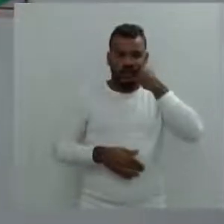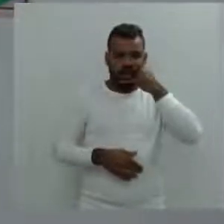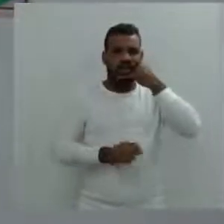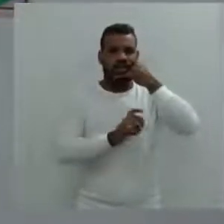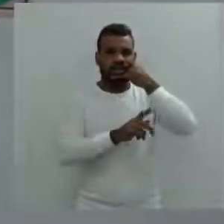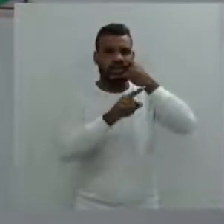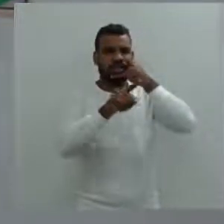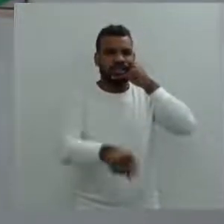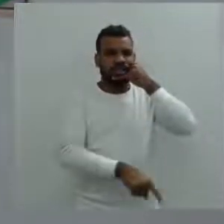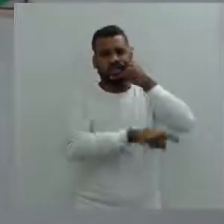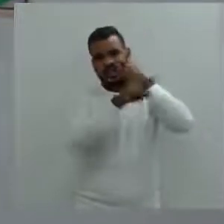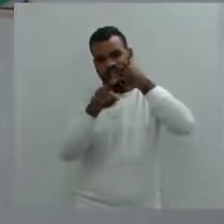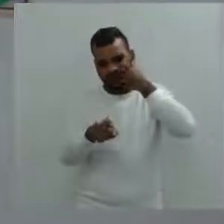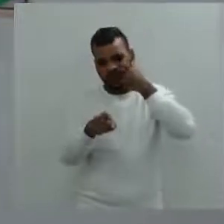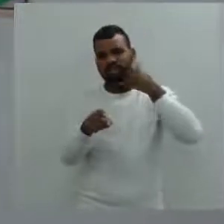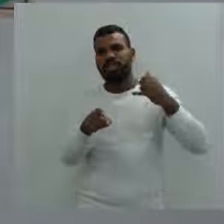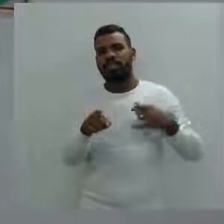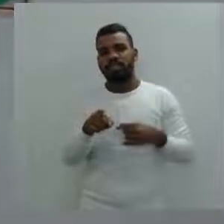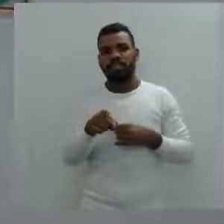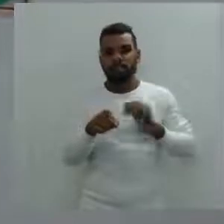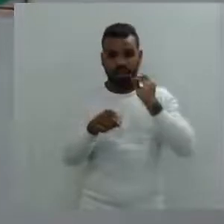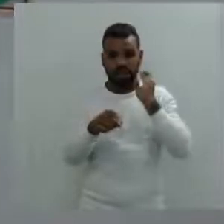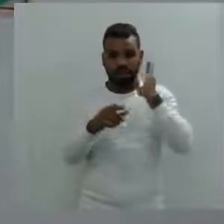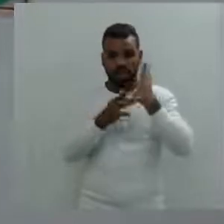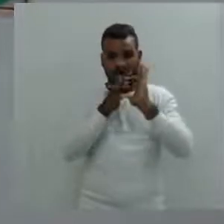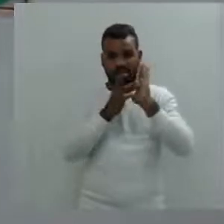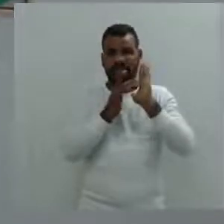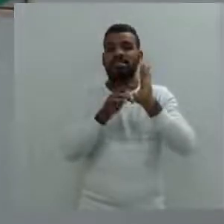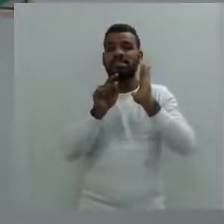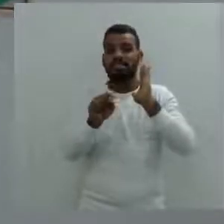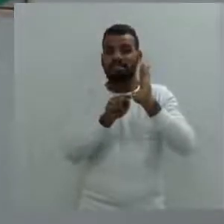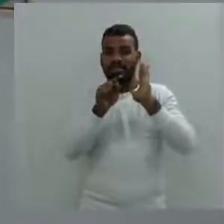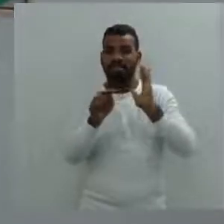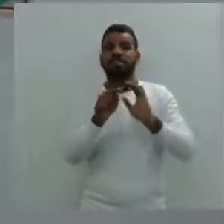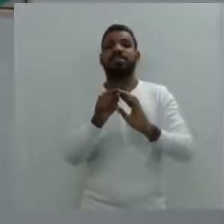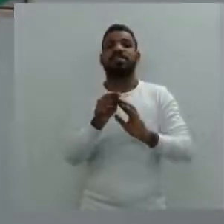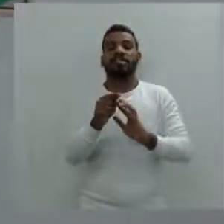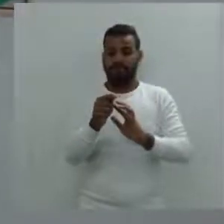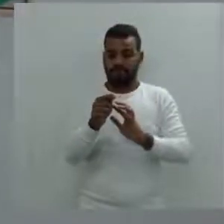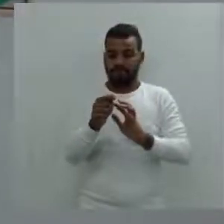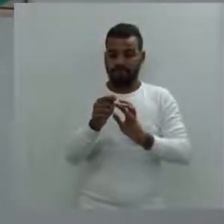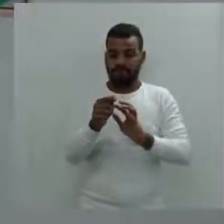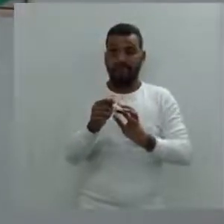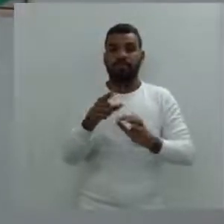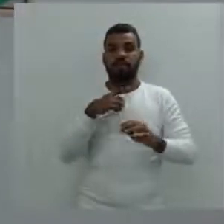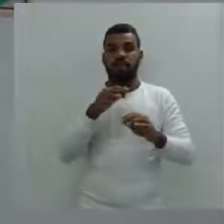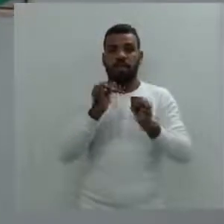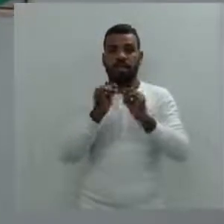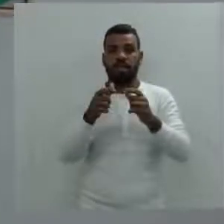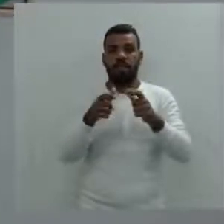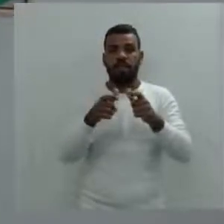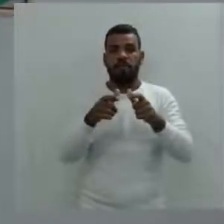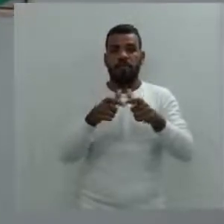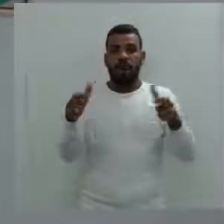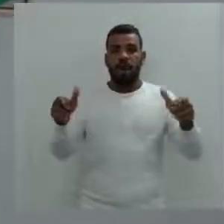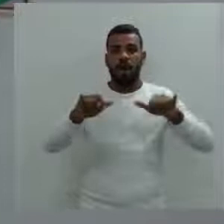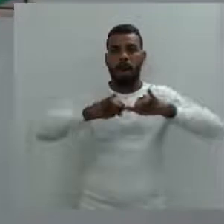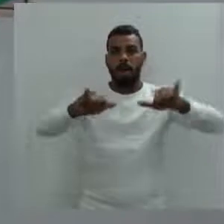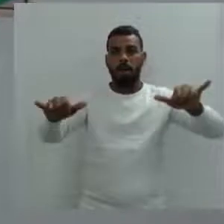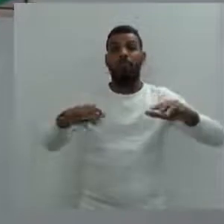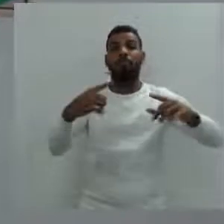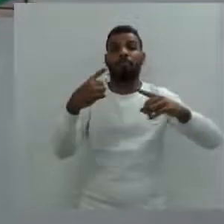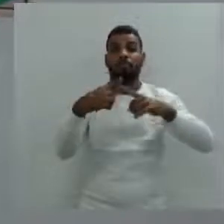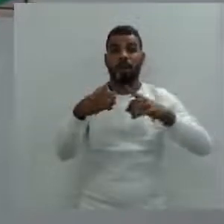né? E a gente vai ter a internet como o maior propulsor. Porque cada vez mais o